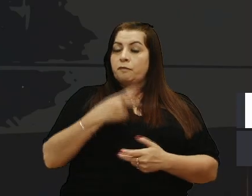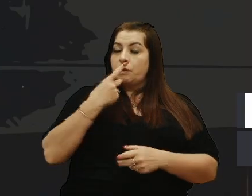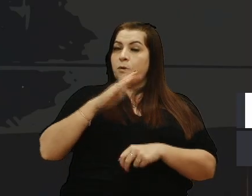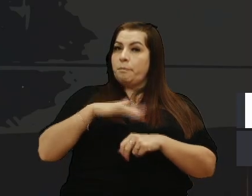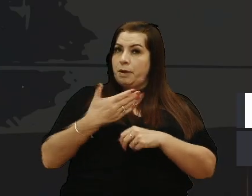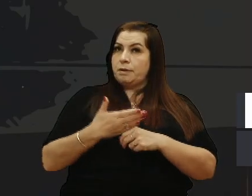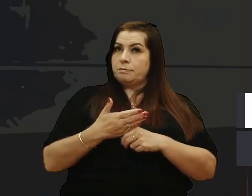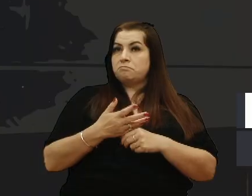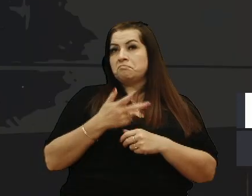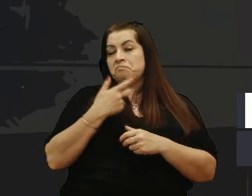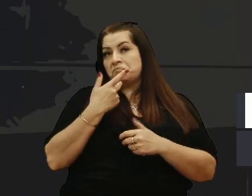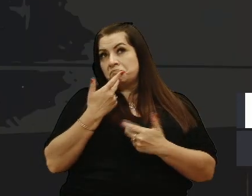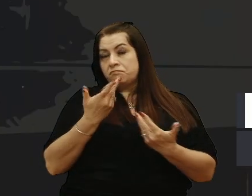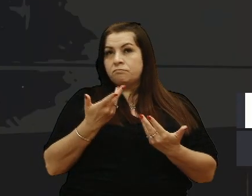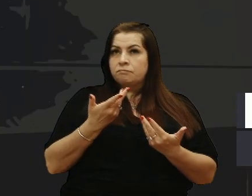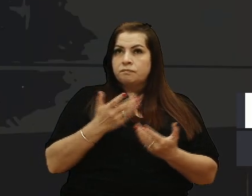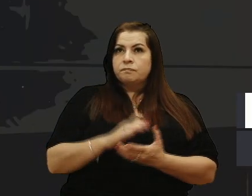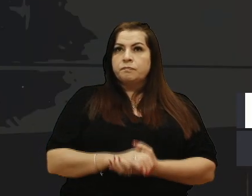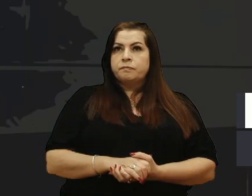Dizem